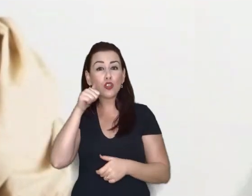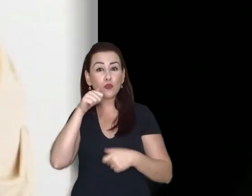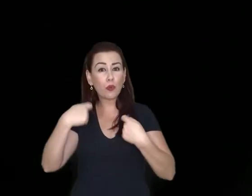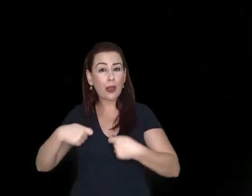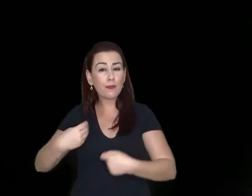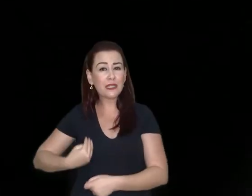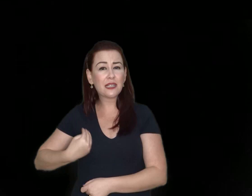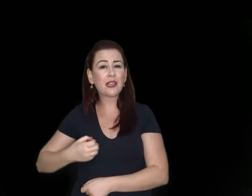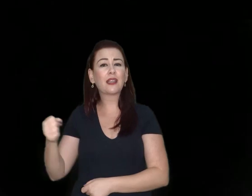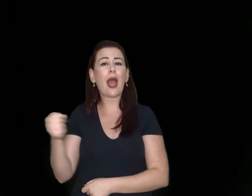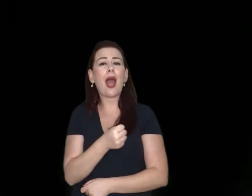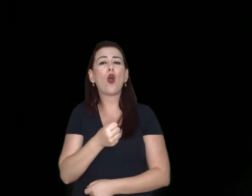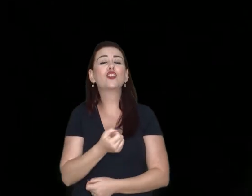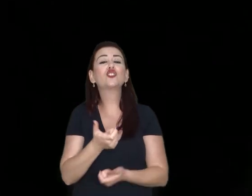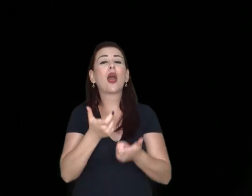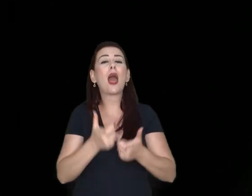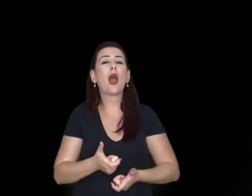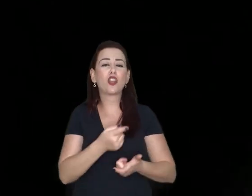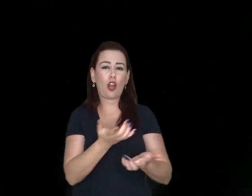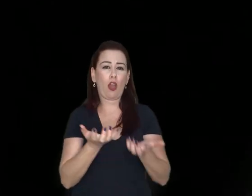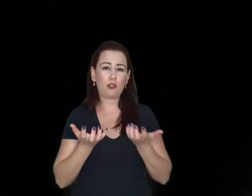quiser.